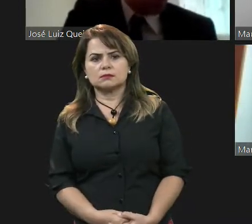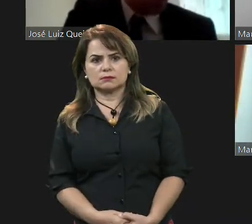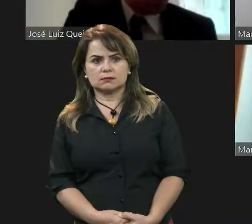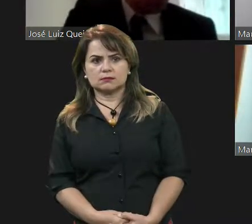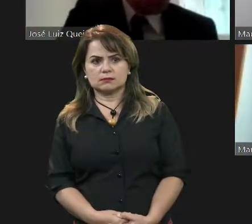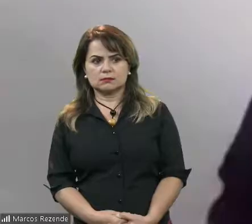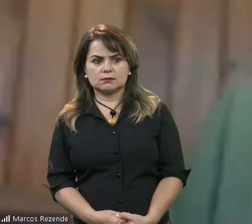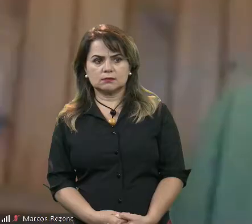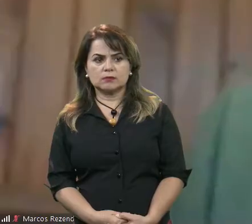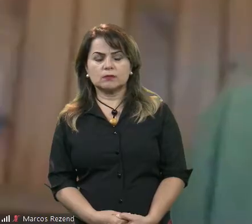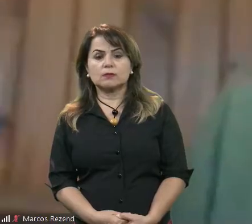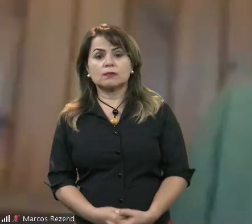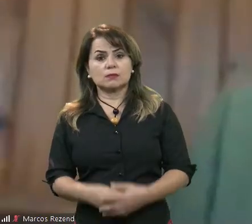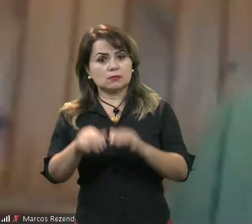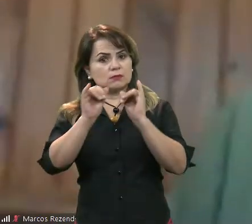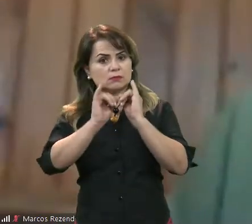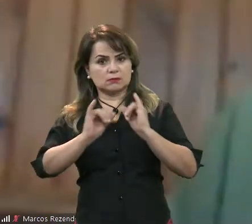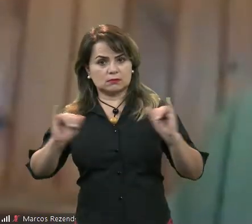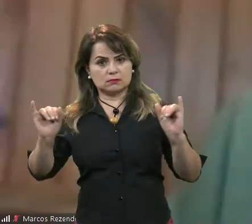O regimental declara...